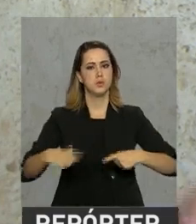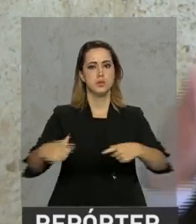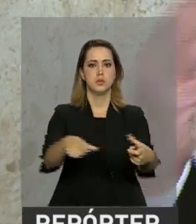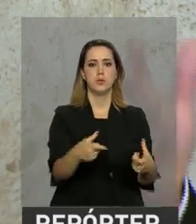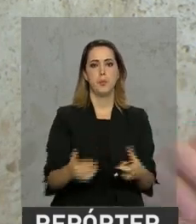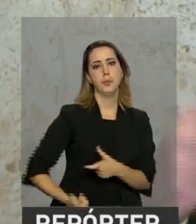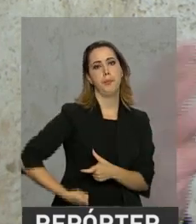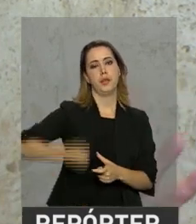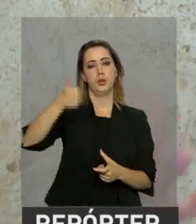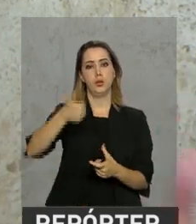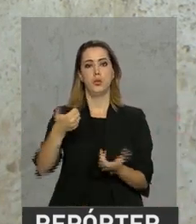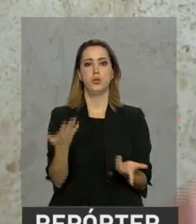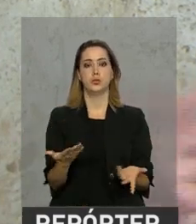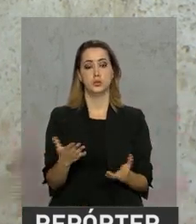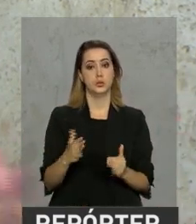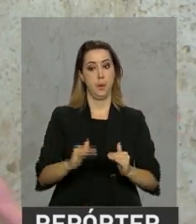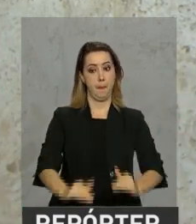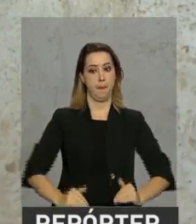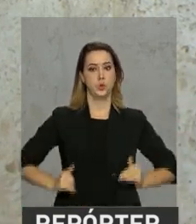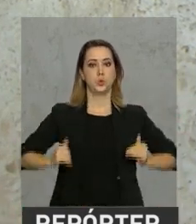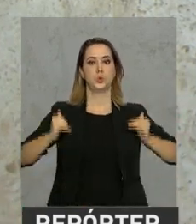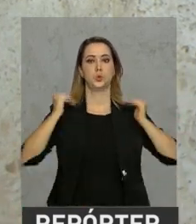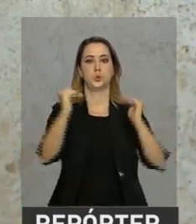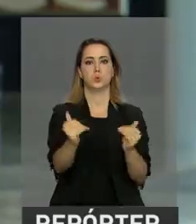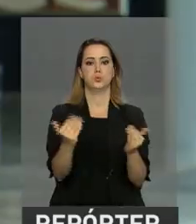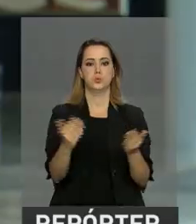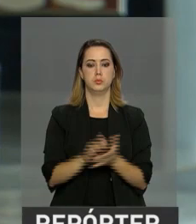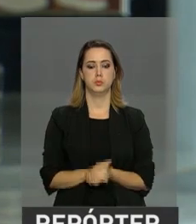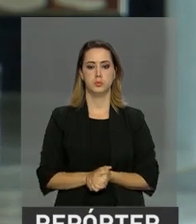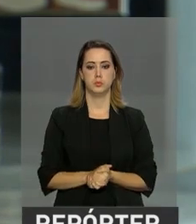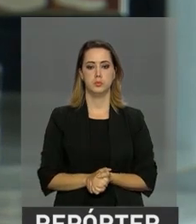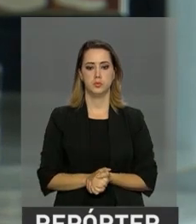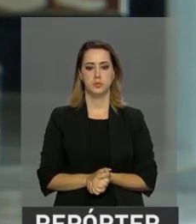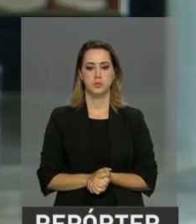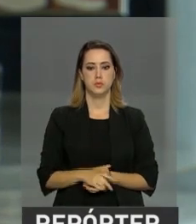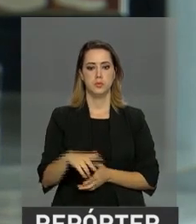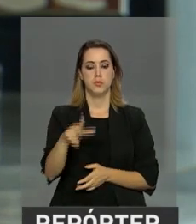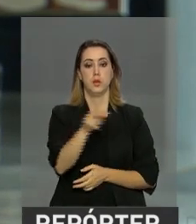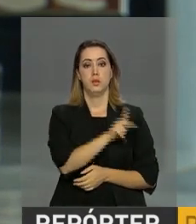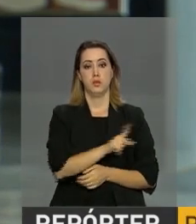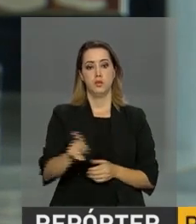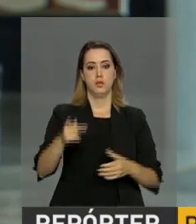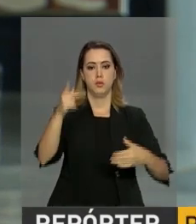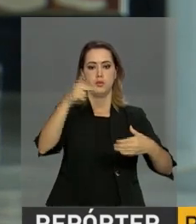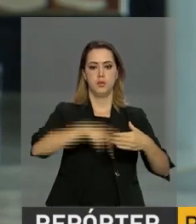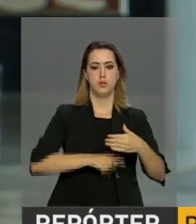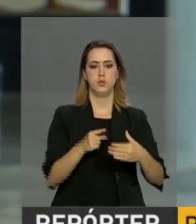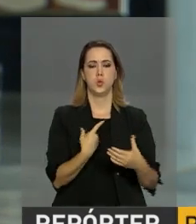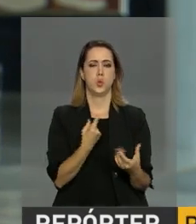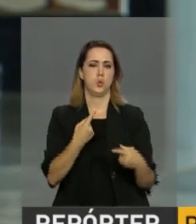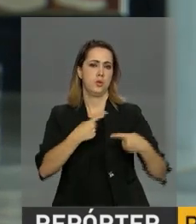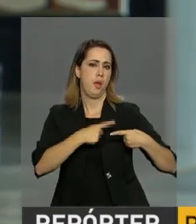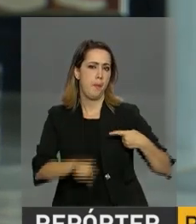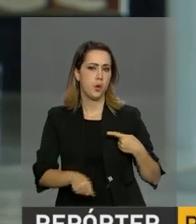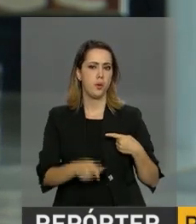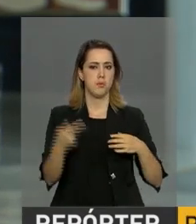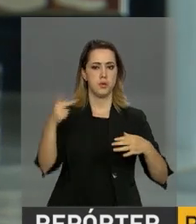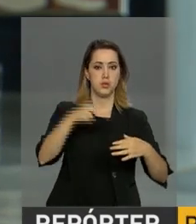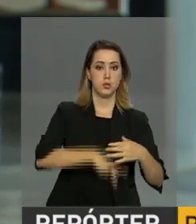são os melhores dos melhores, porque tudo no pré-sal é muito bom. A Petrobras não está proibida de explorar e ainda vai